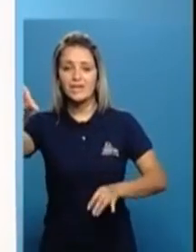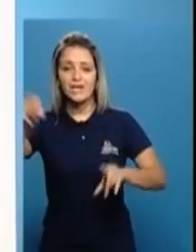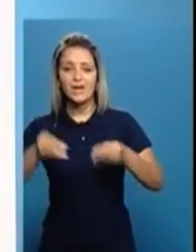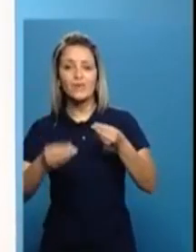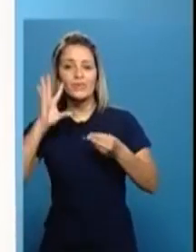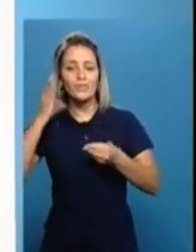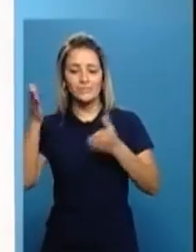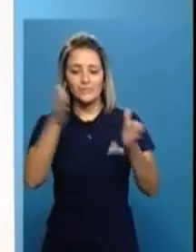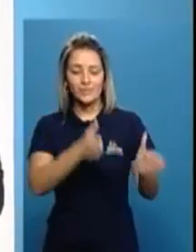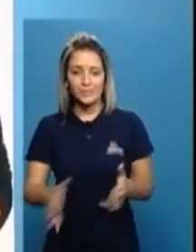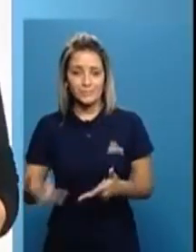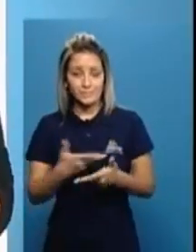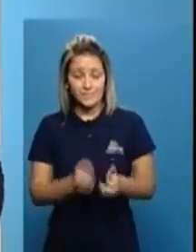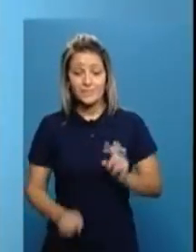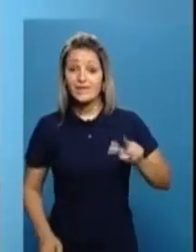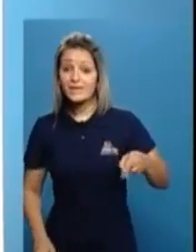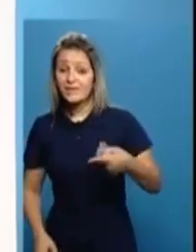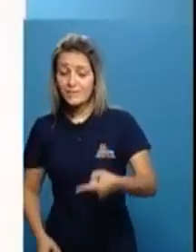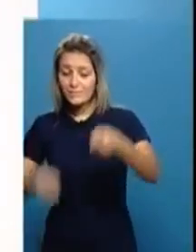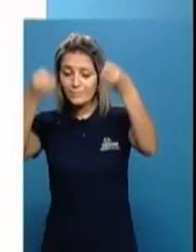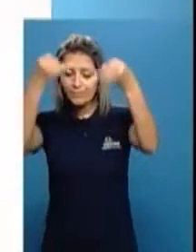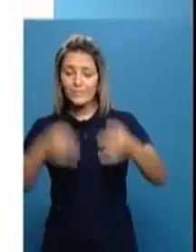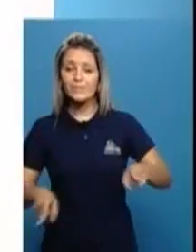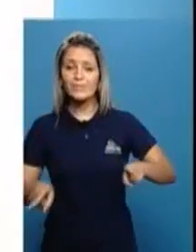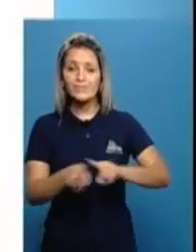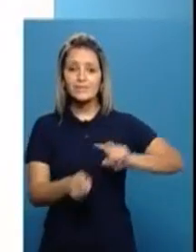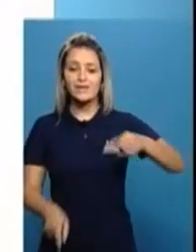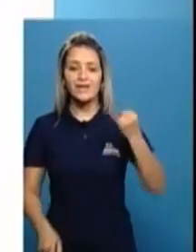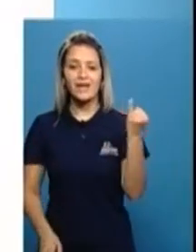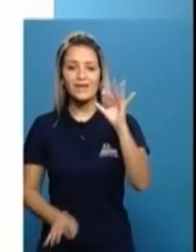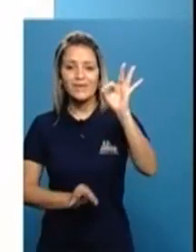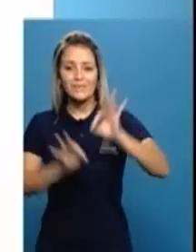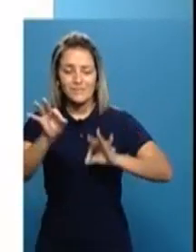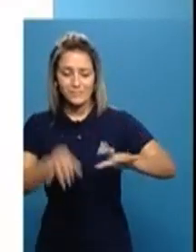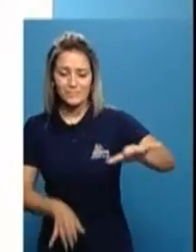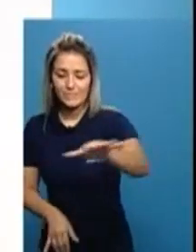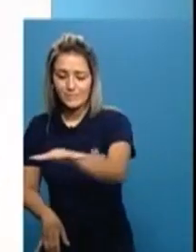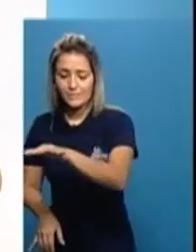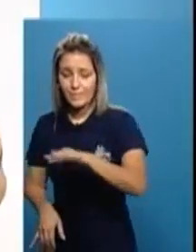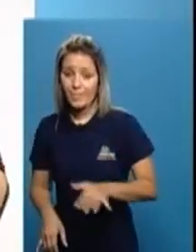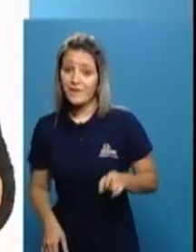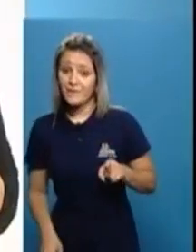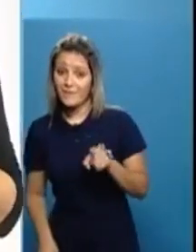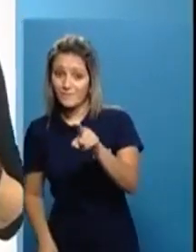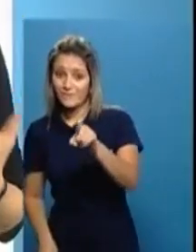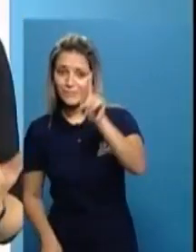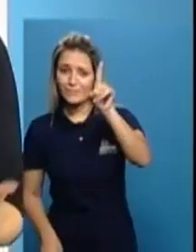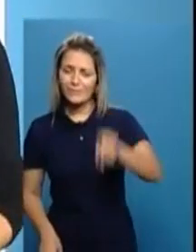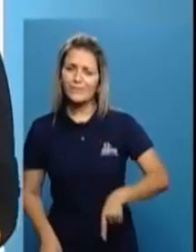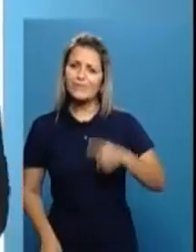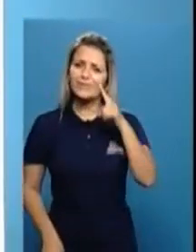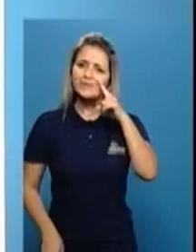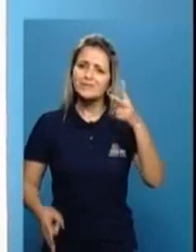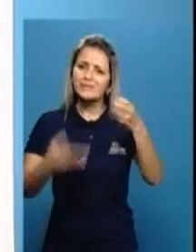de produção. Logo na sequência, nós abordamos a importância de um layout. E certamente para vocês abriu-se um leque